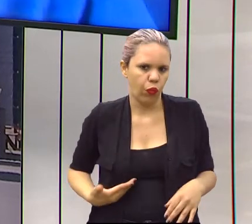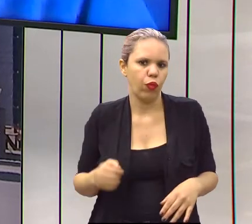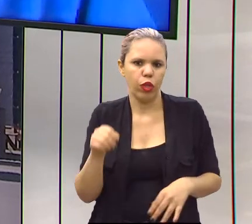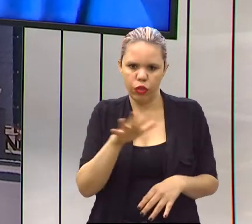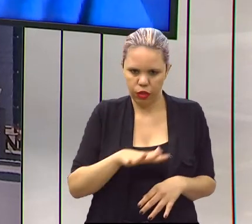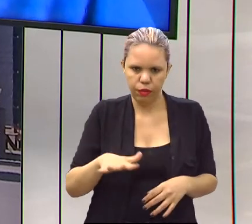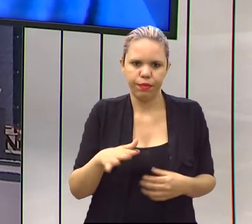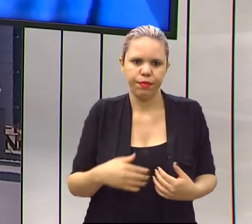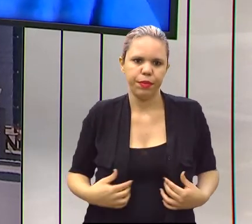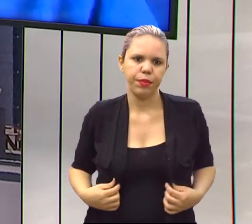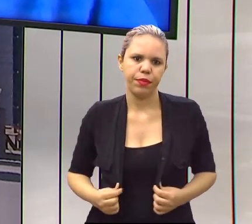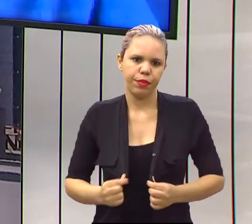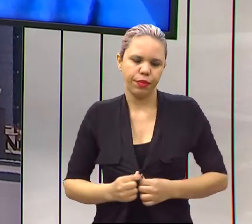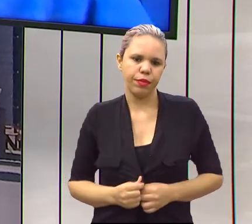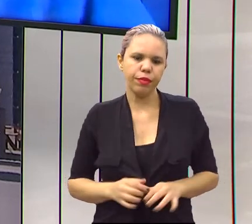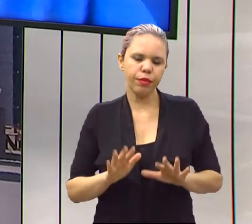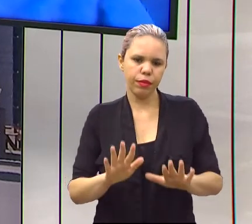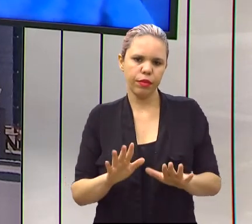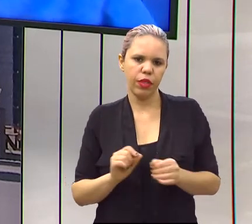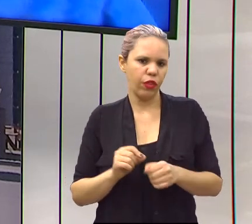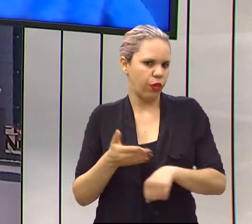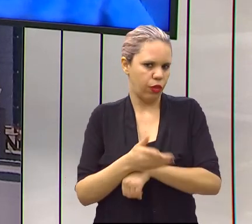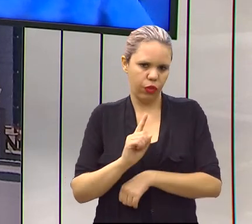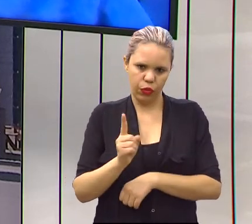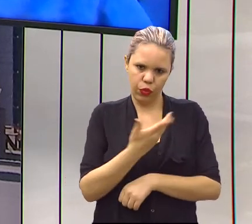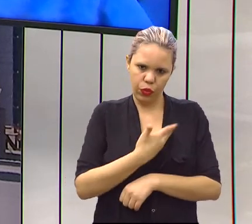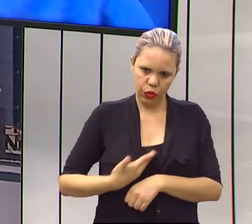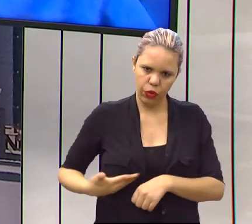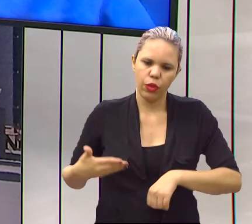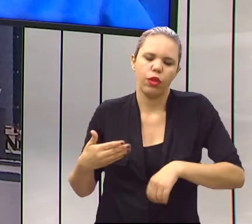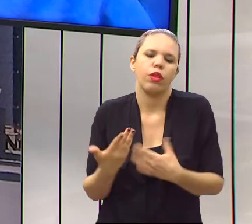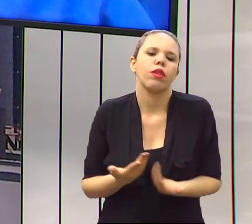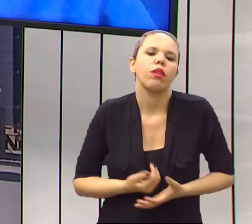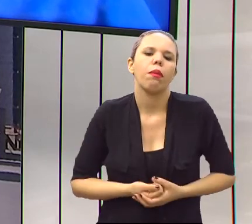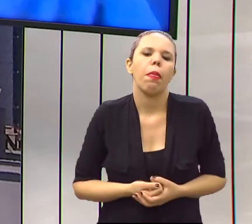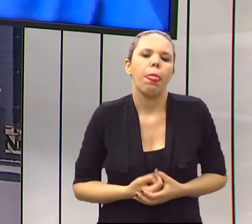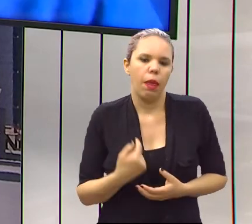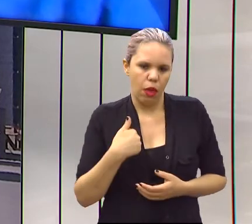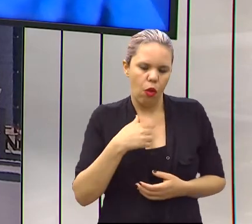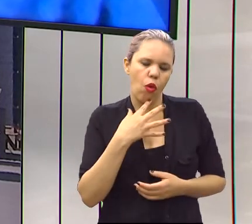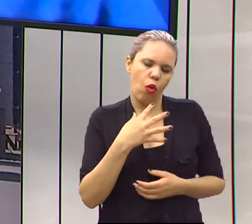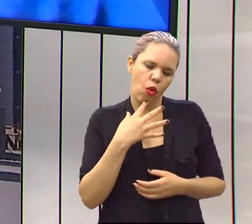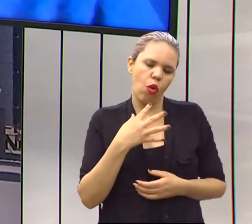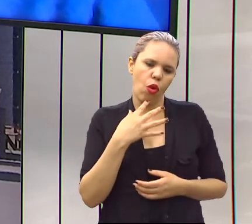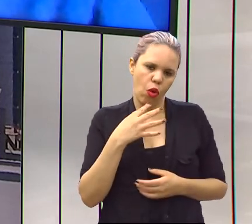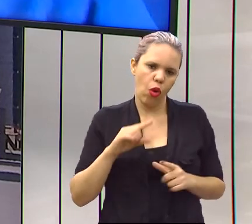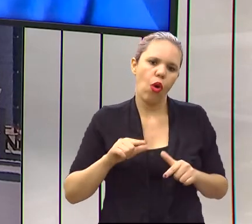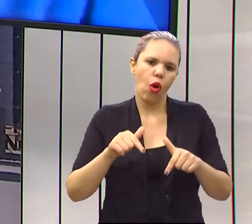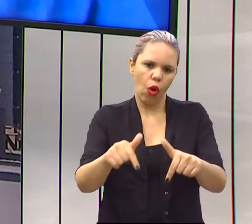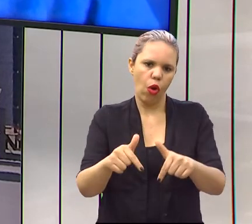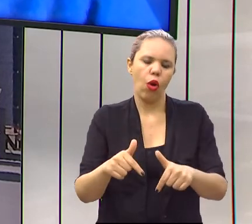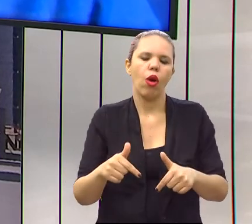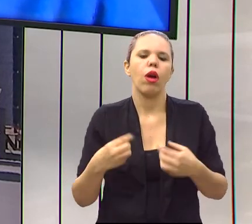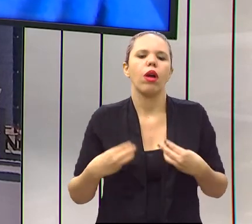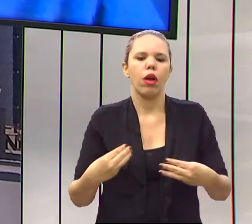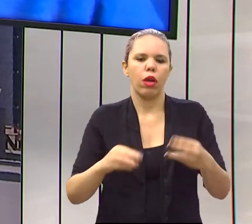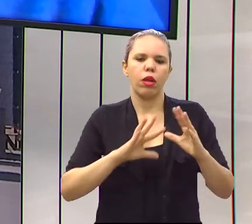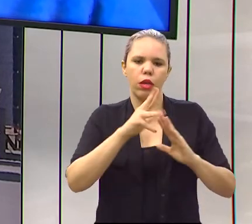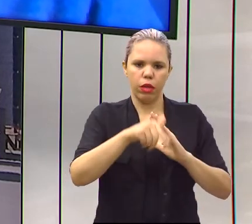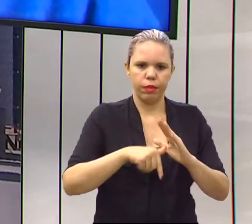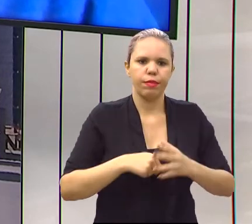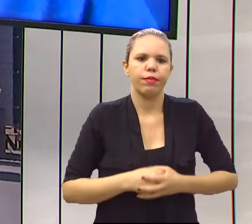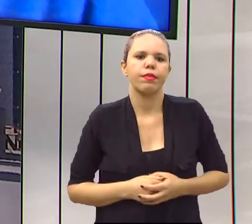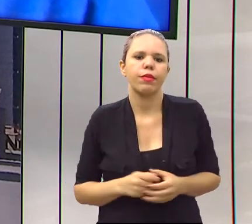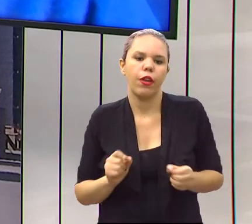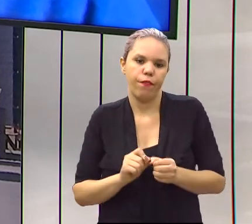governo, de modo geral, né? Apesar que eu não fazer parte do governo, não faço parte do governo, mas eu conheço as ações que o Ministério do Meio Ambiente